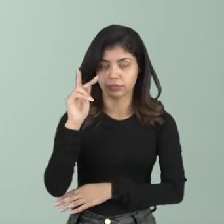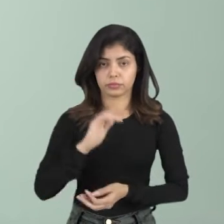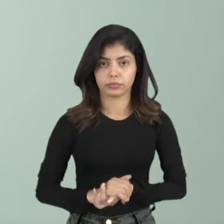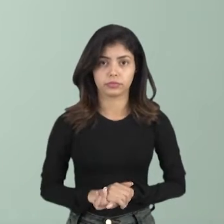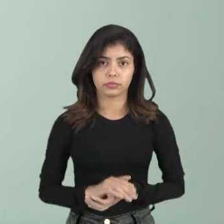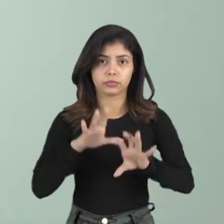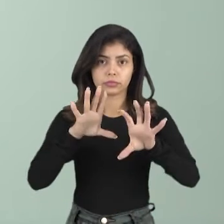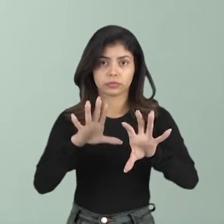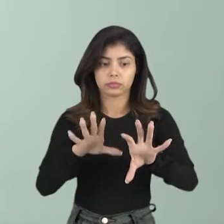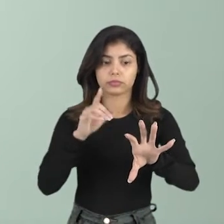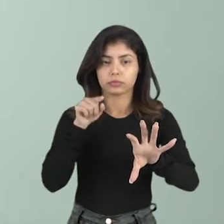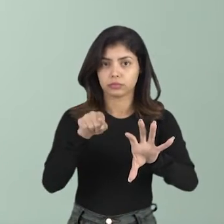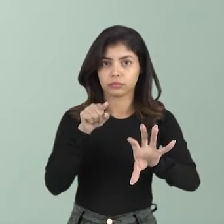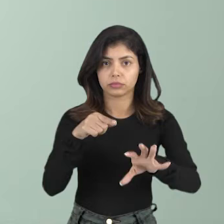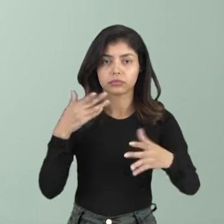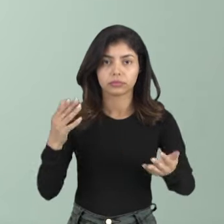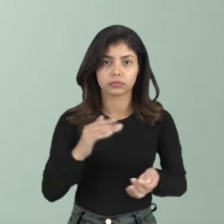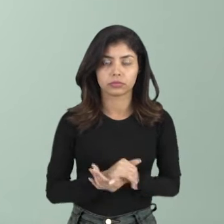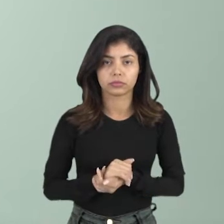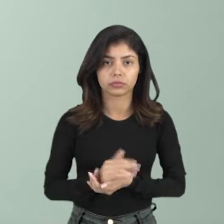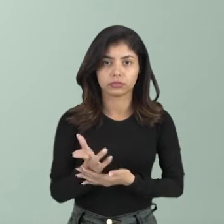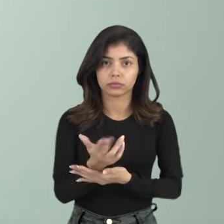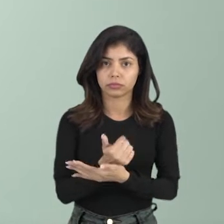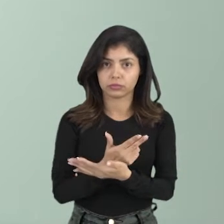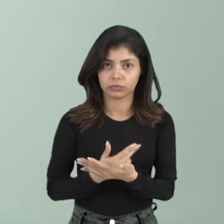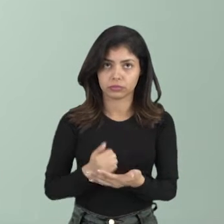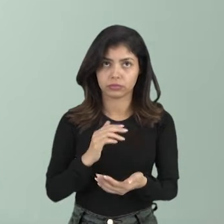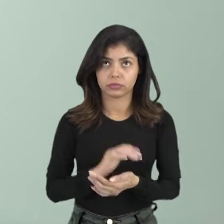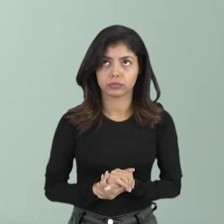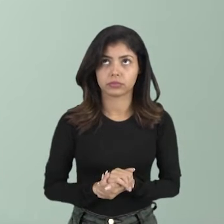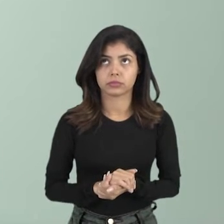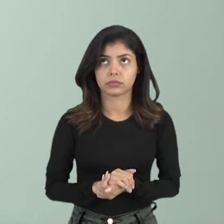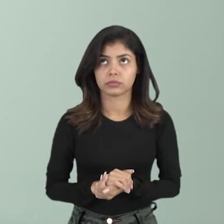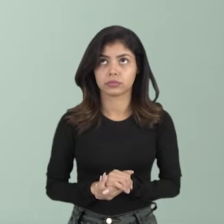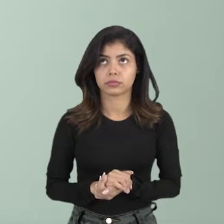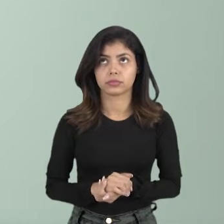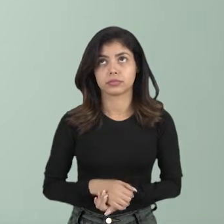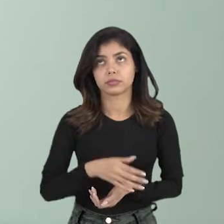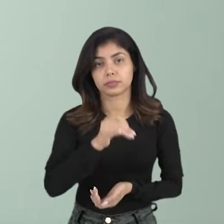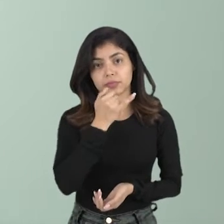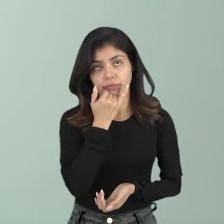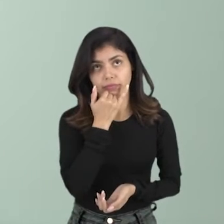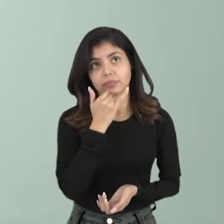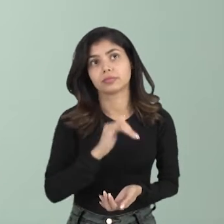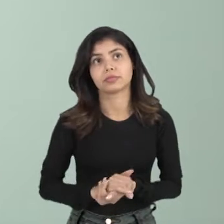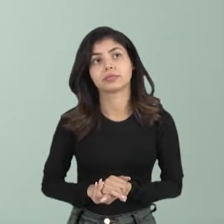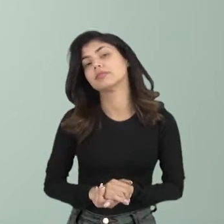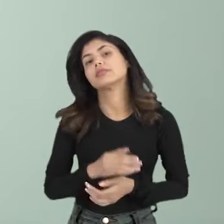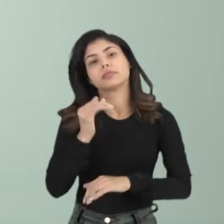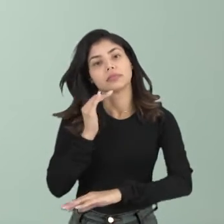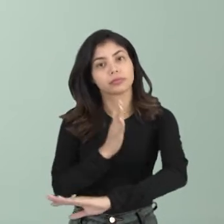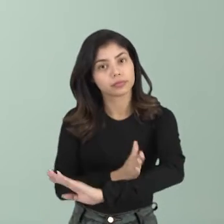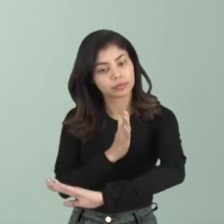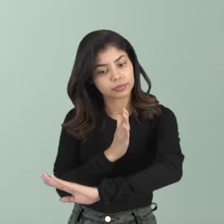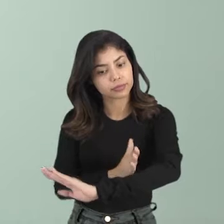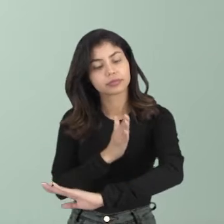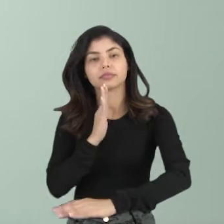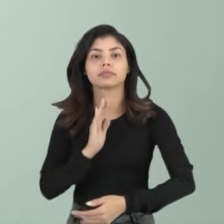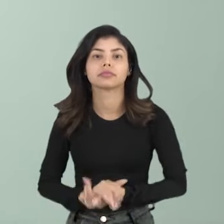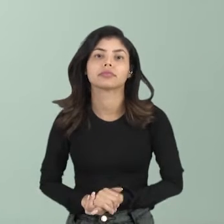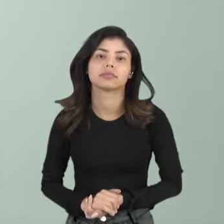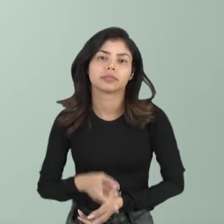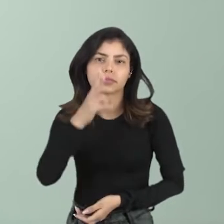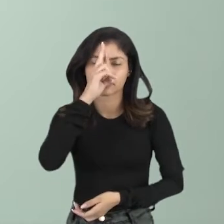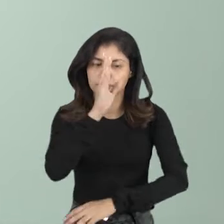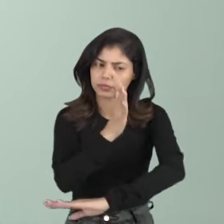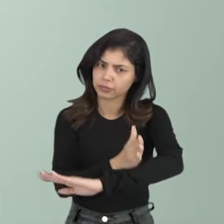E nós estamos saindo aí da arte antiga não, gente, desculpa, da Idade Média.